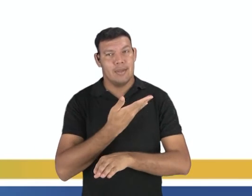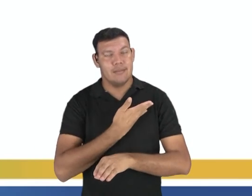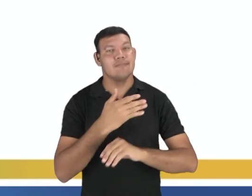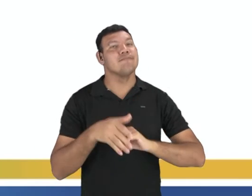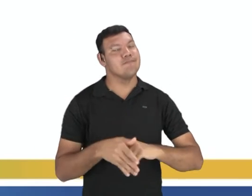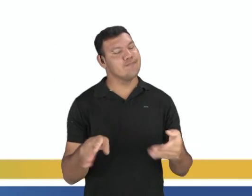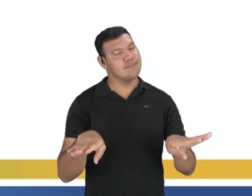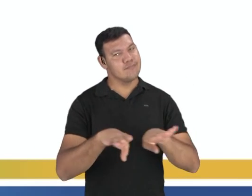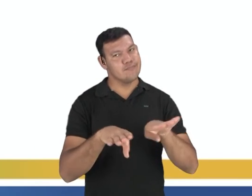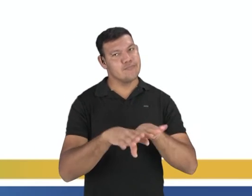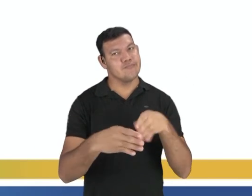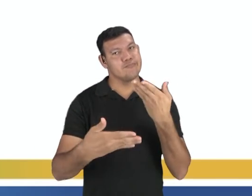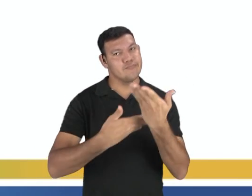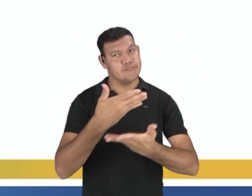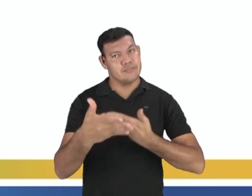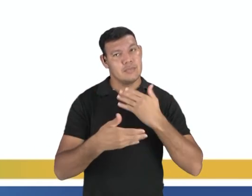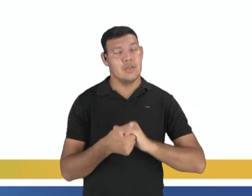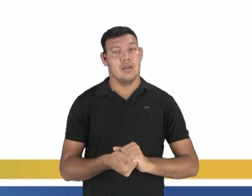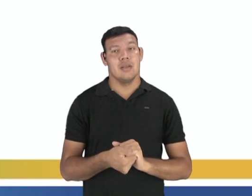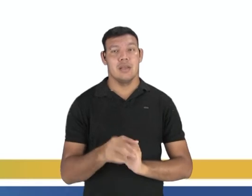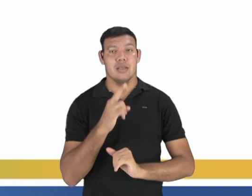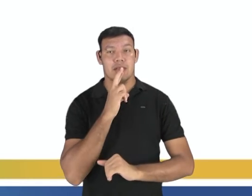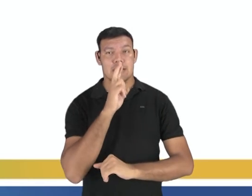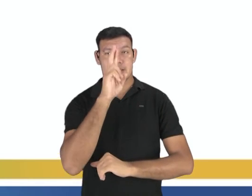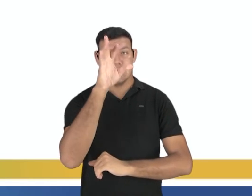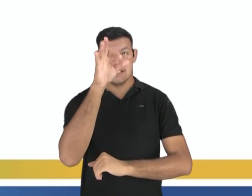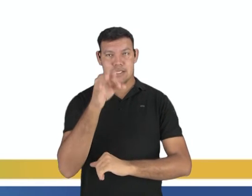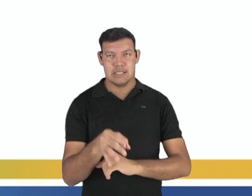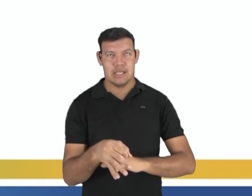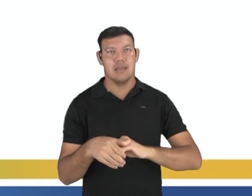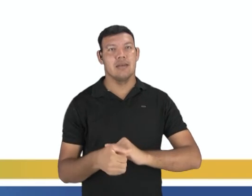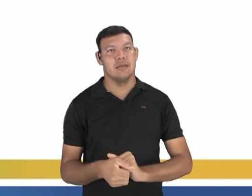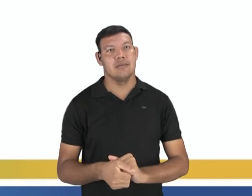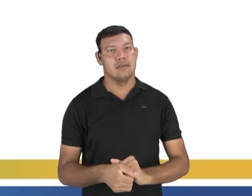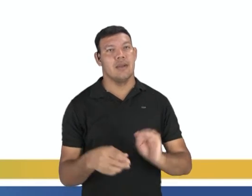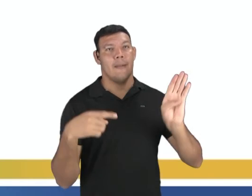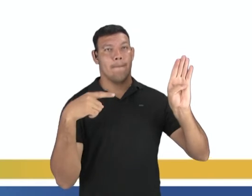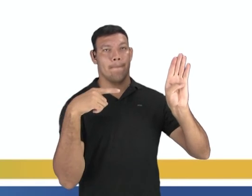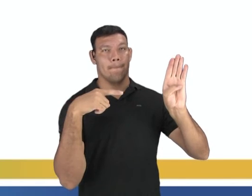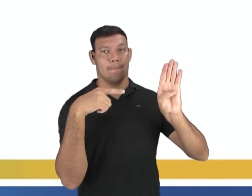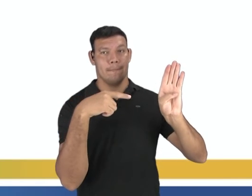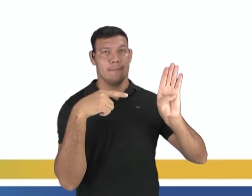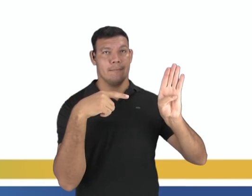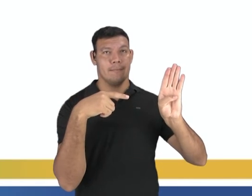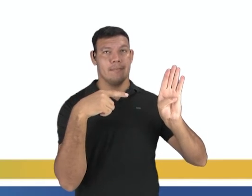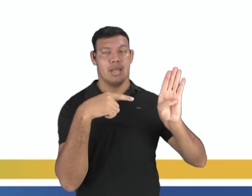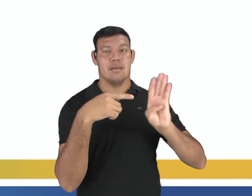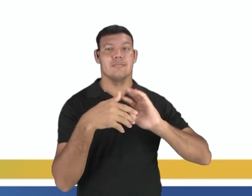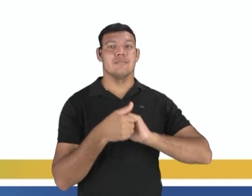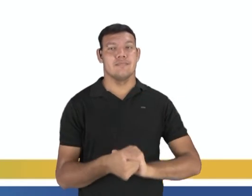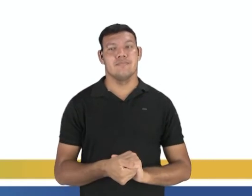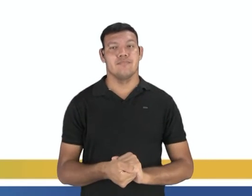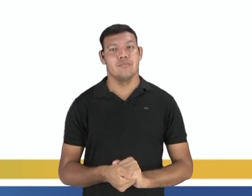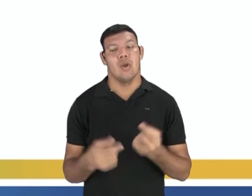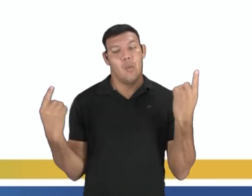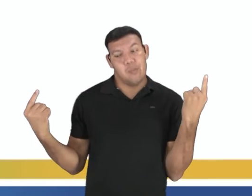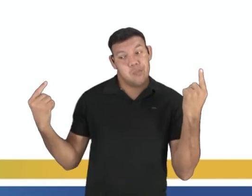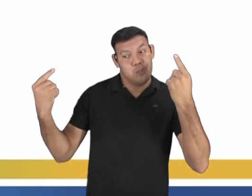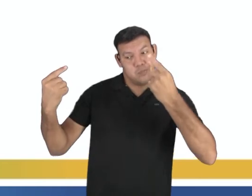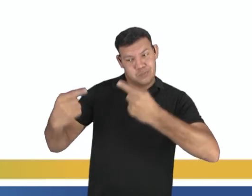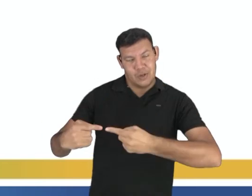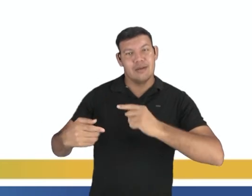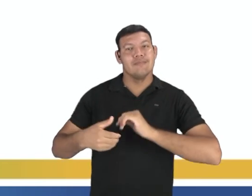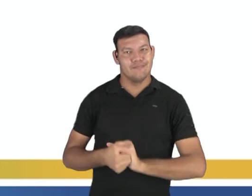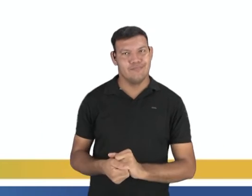cooperativo também. A única alternativa que não é um jogo cooperativo é o futebol americano. Ele é um jogo competitivo,